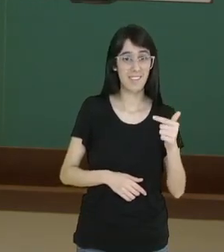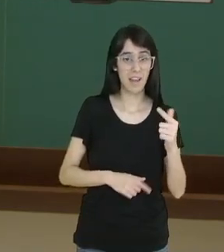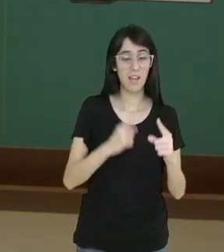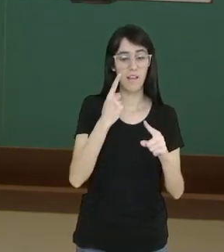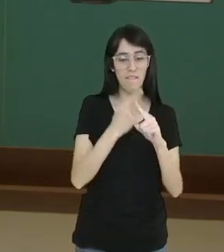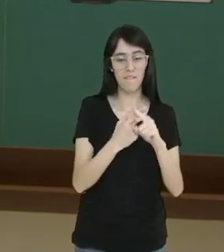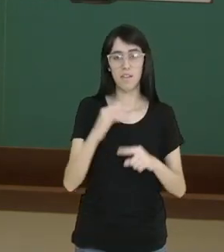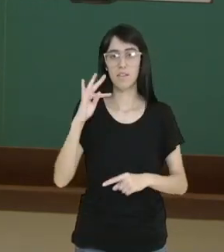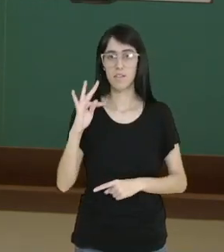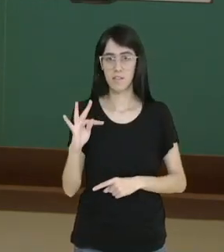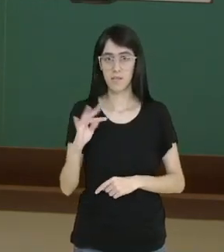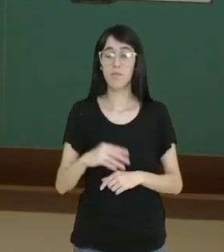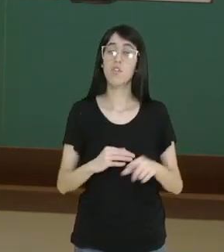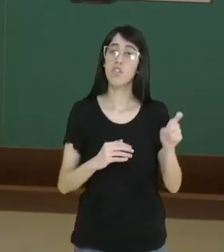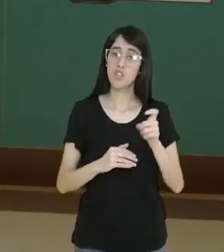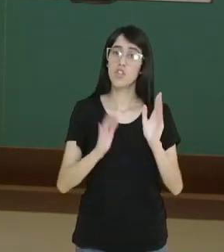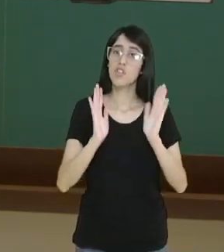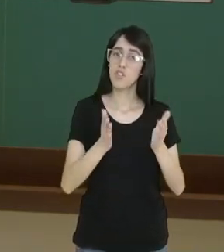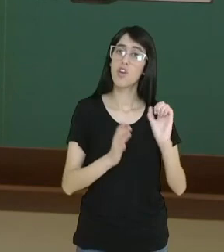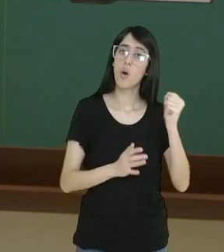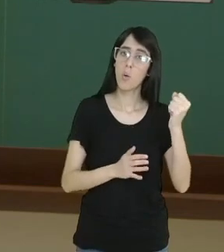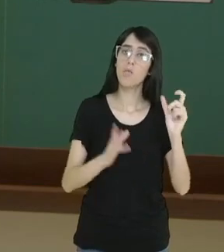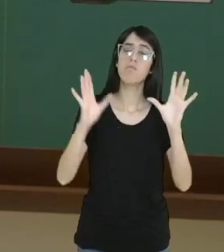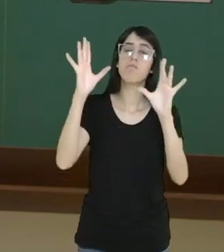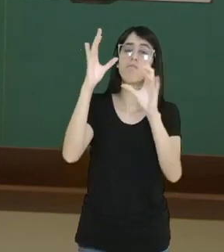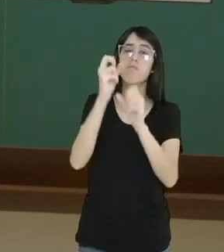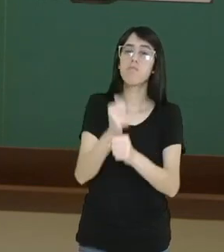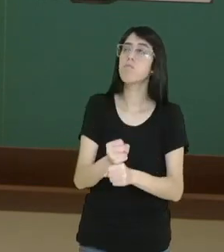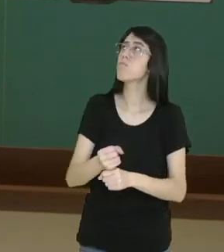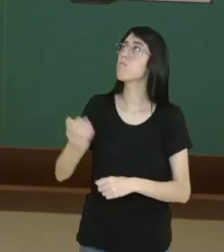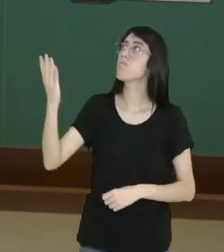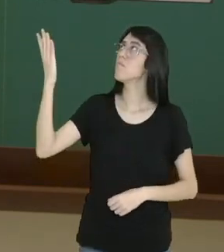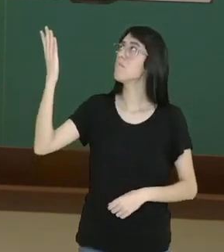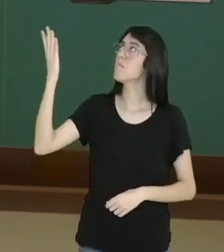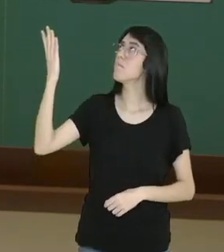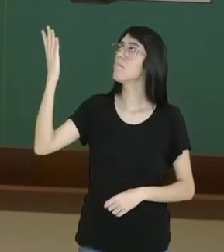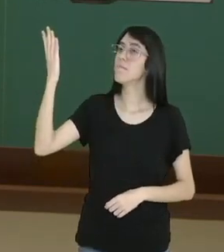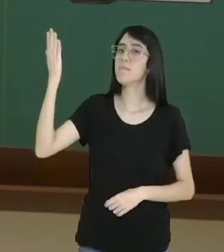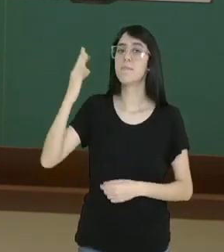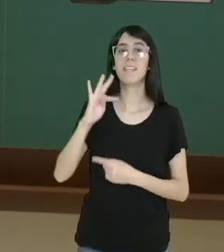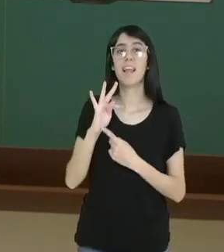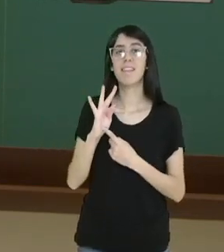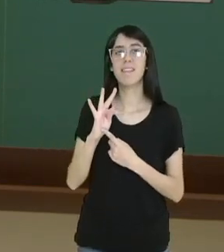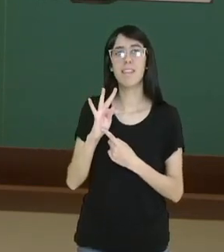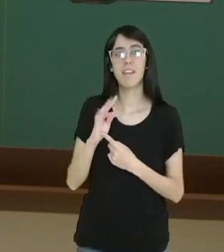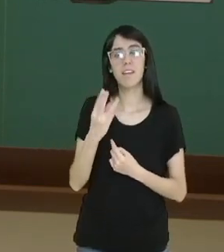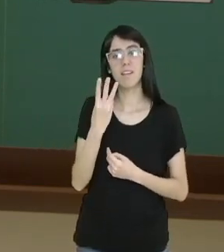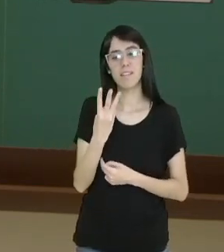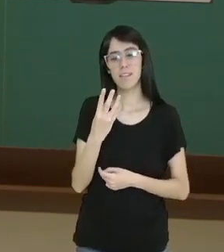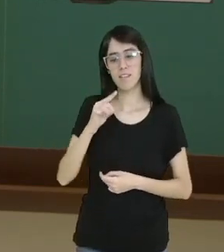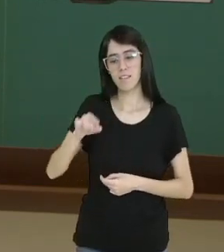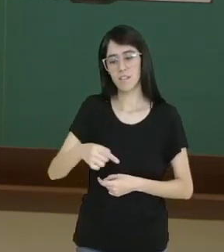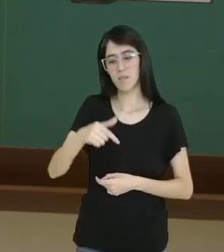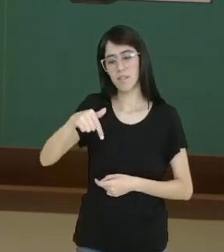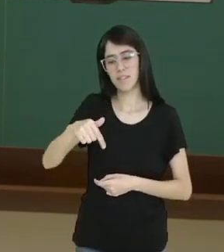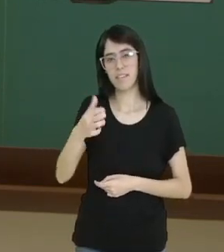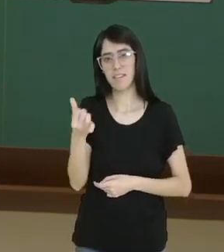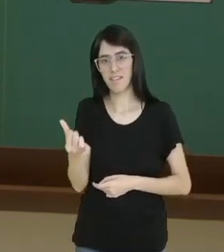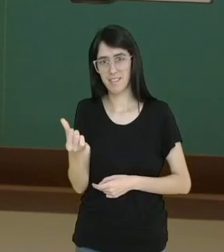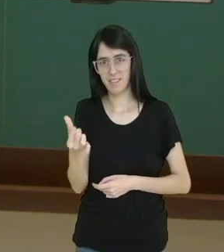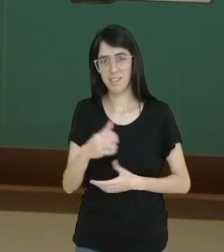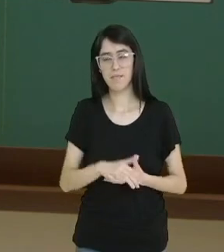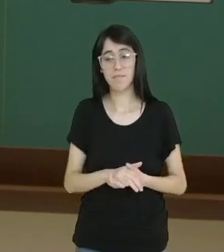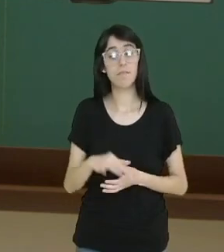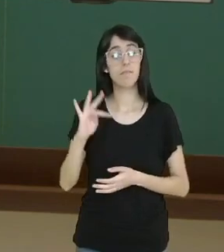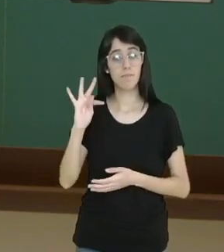de calcular, é 8, né? Então, fazendo as continhas, eu acabei de descobrir que o t é 3,76. Se eu descobrir o t,